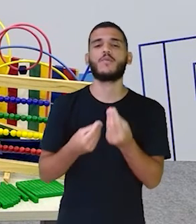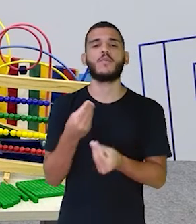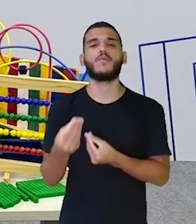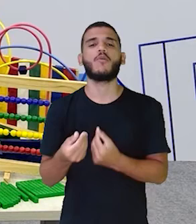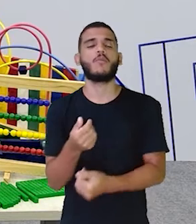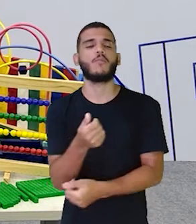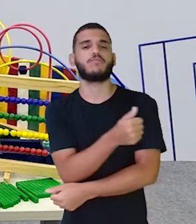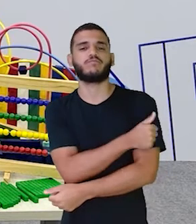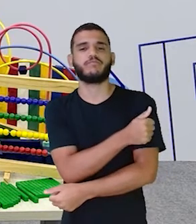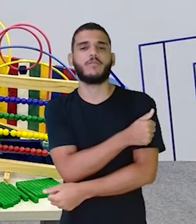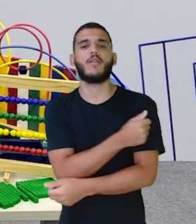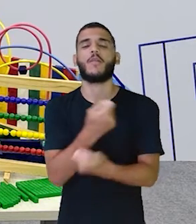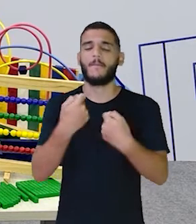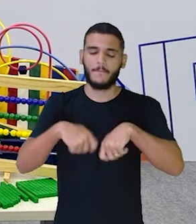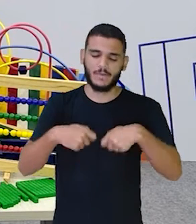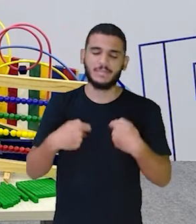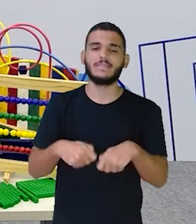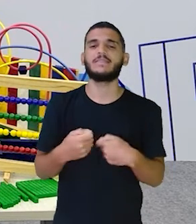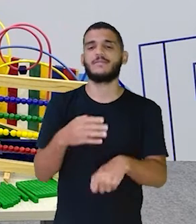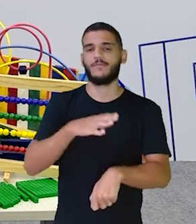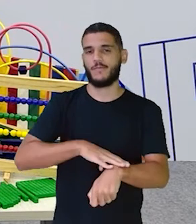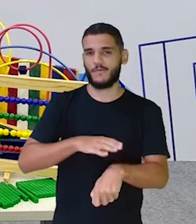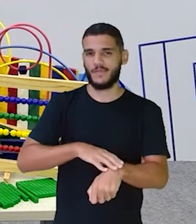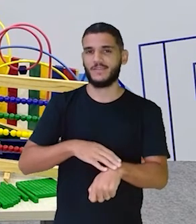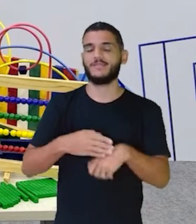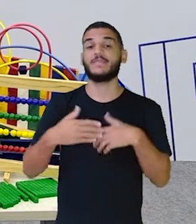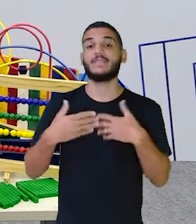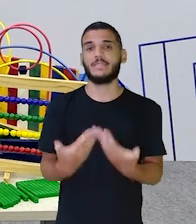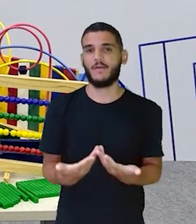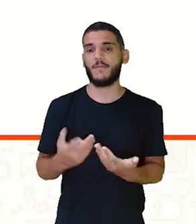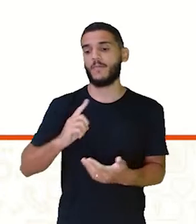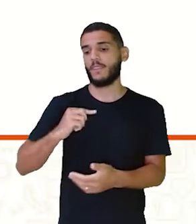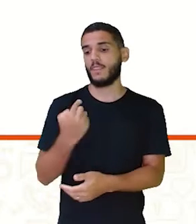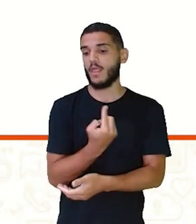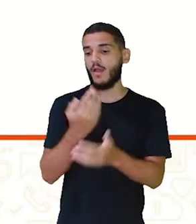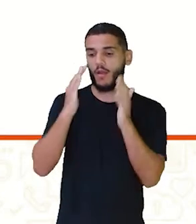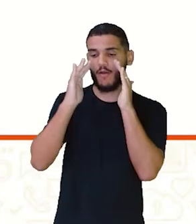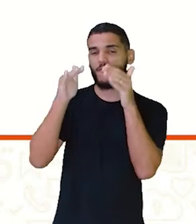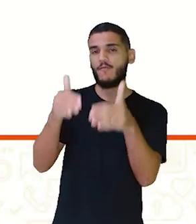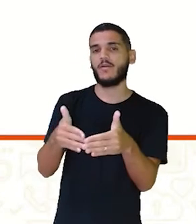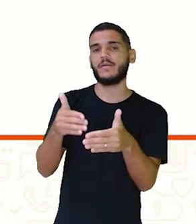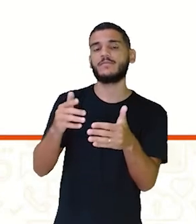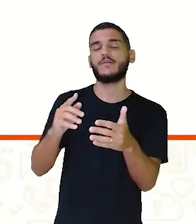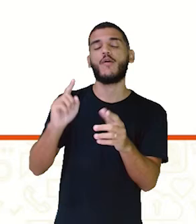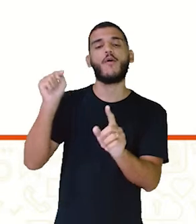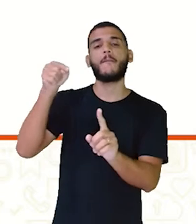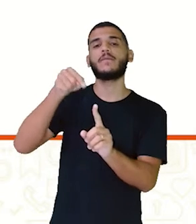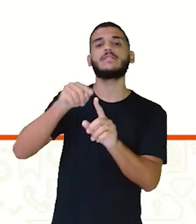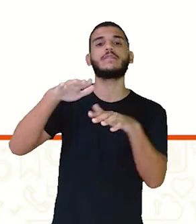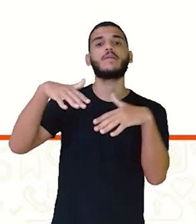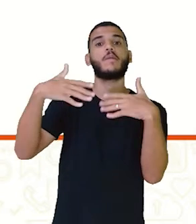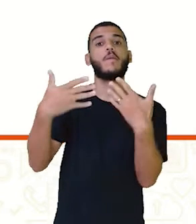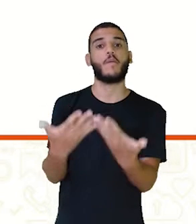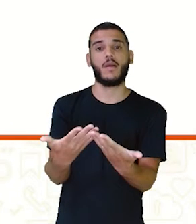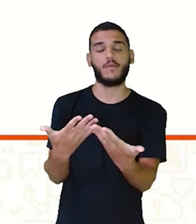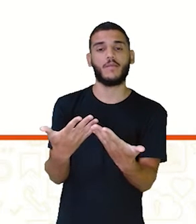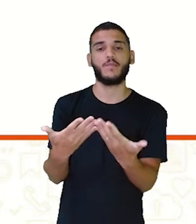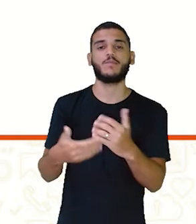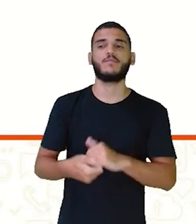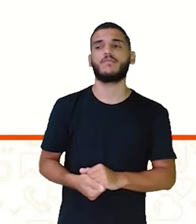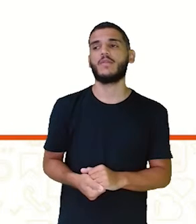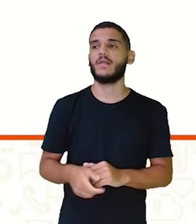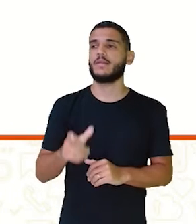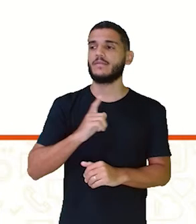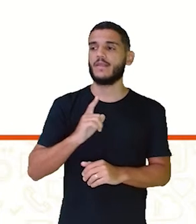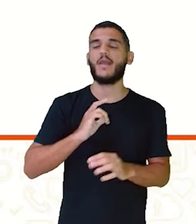fato, está necessitando naquele momento. Então, quando trabalhamos, qual é o objetivo de trabalhar com